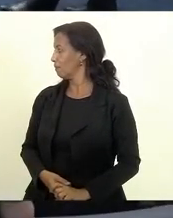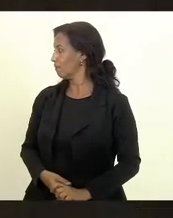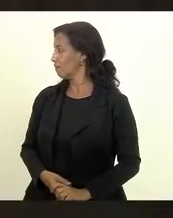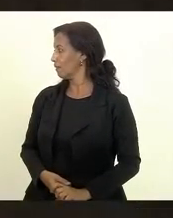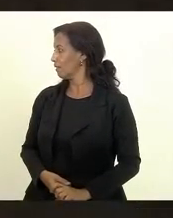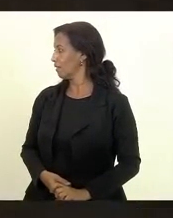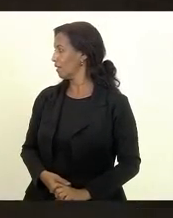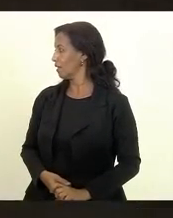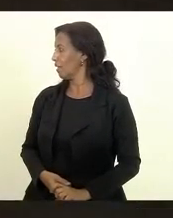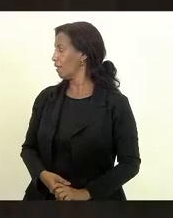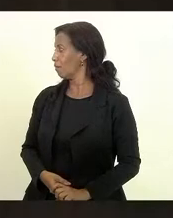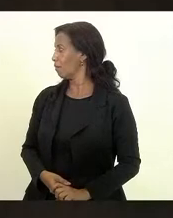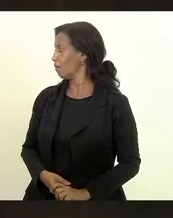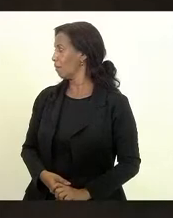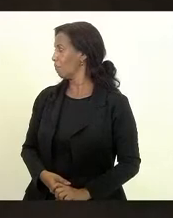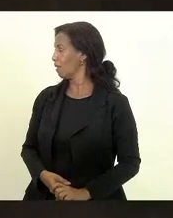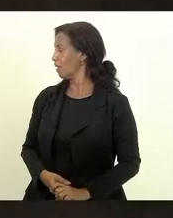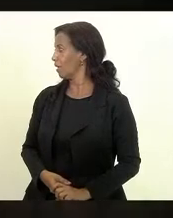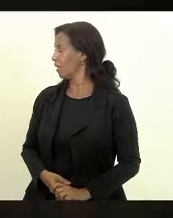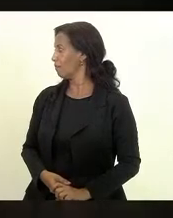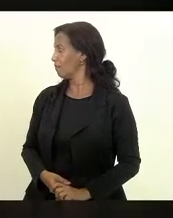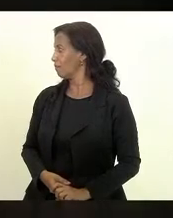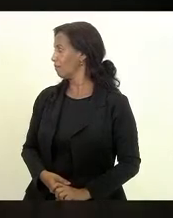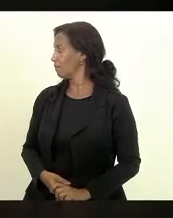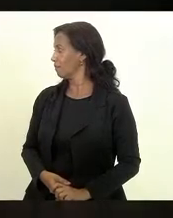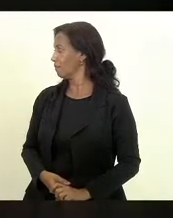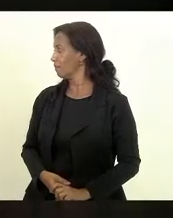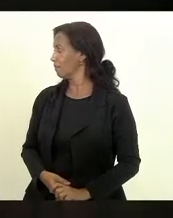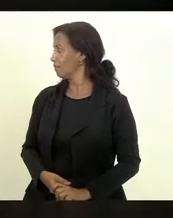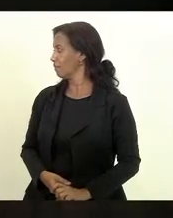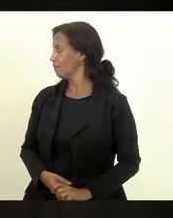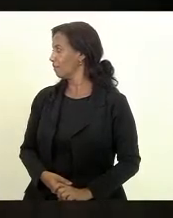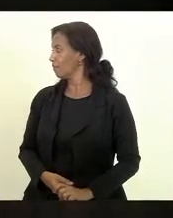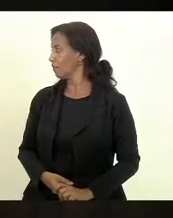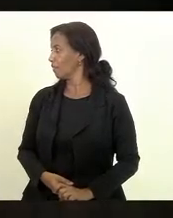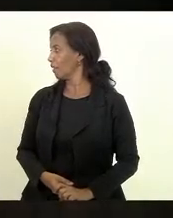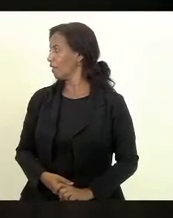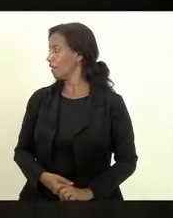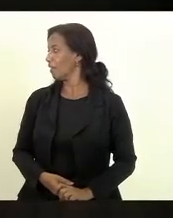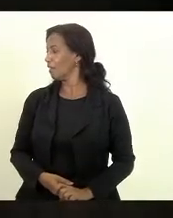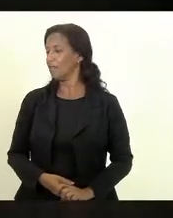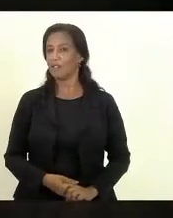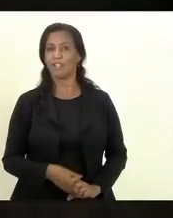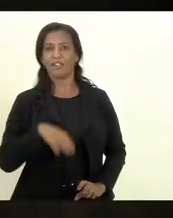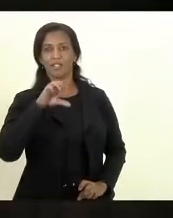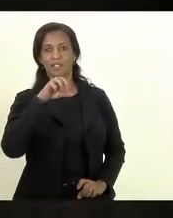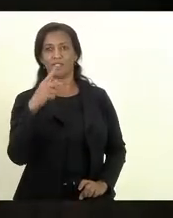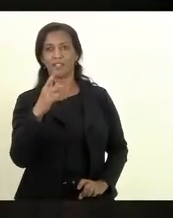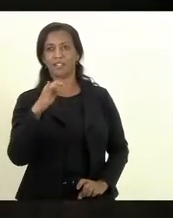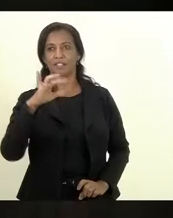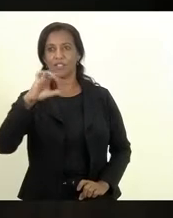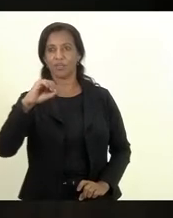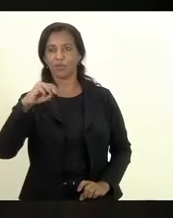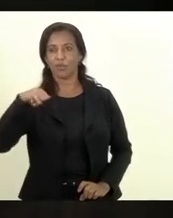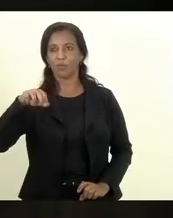Acompanho o voto do deputado Luiz Paulo. 2-2. Deputado Chico Machado.